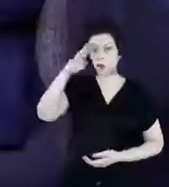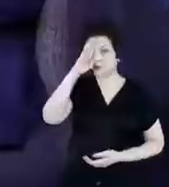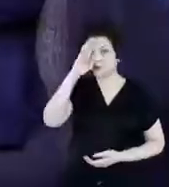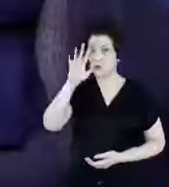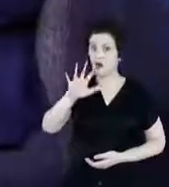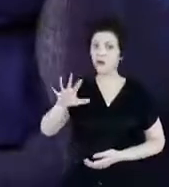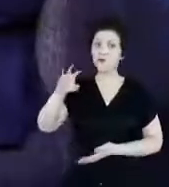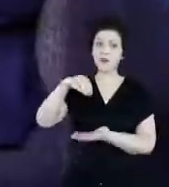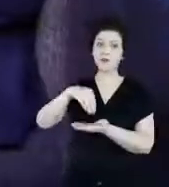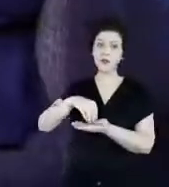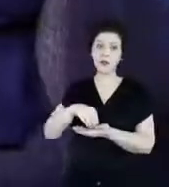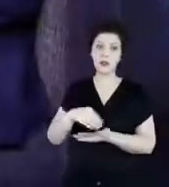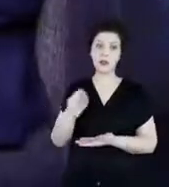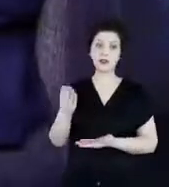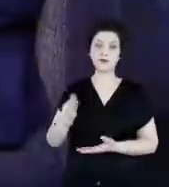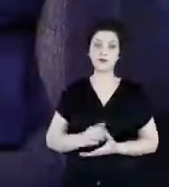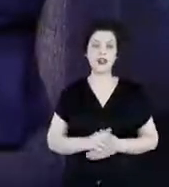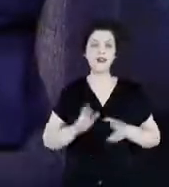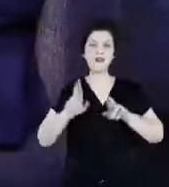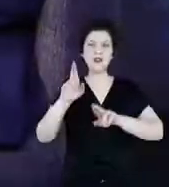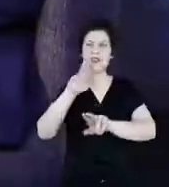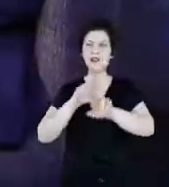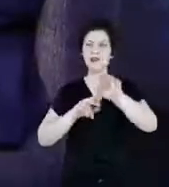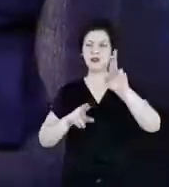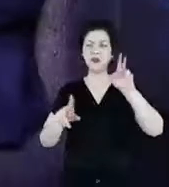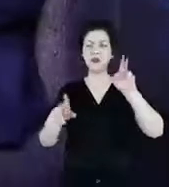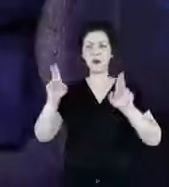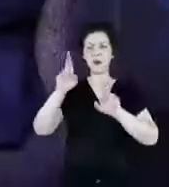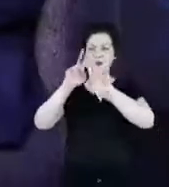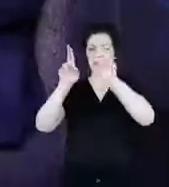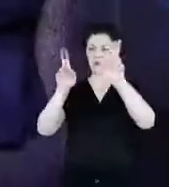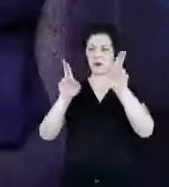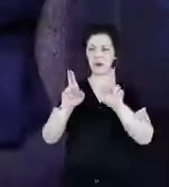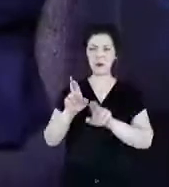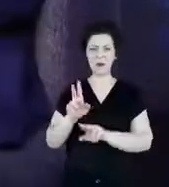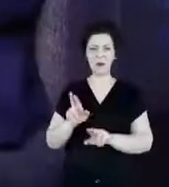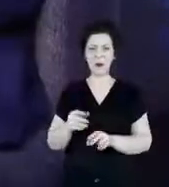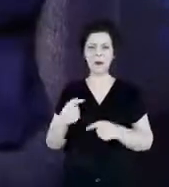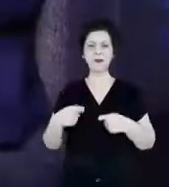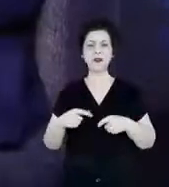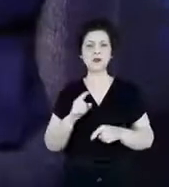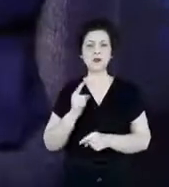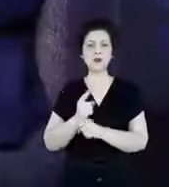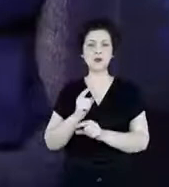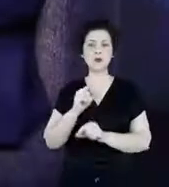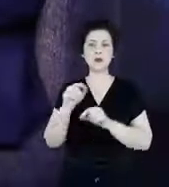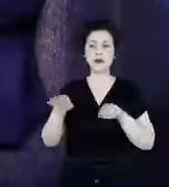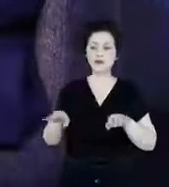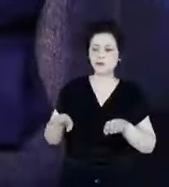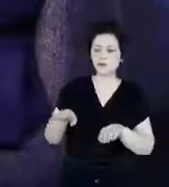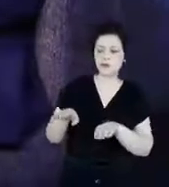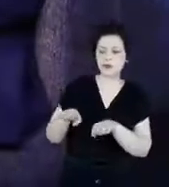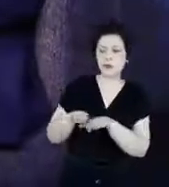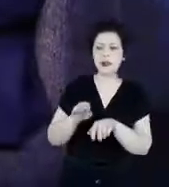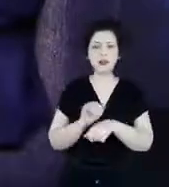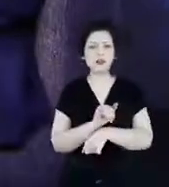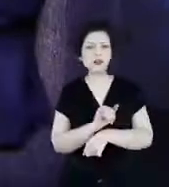E essas diferenças fazem com que nós tenhamos que encontrar, na equidade, uma forma de